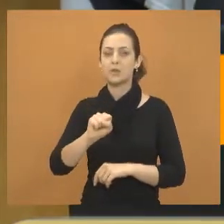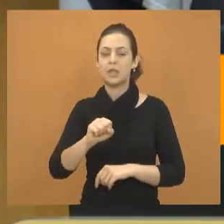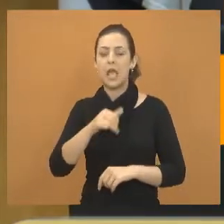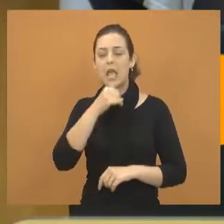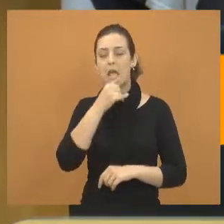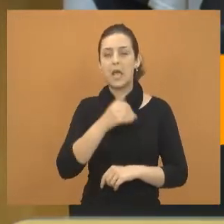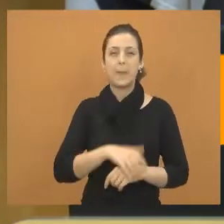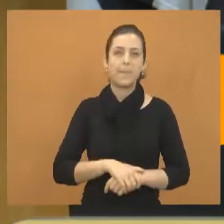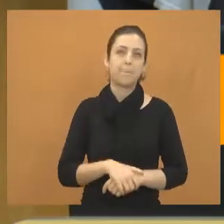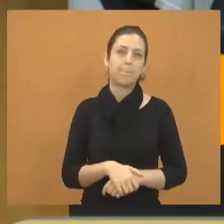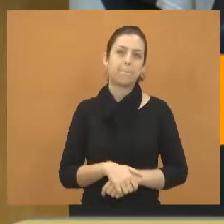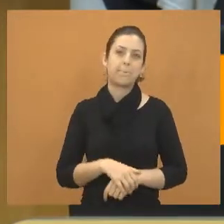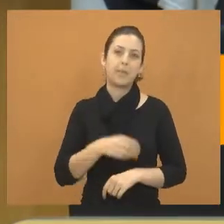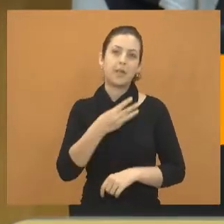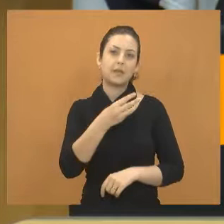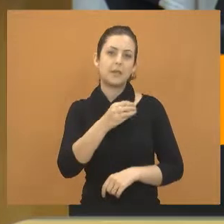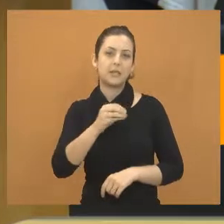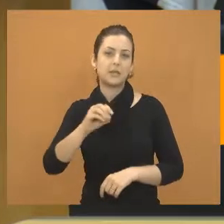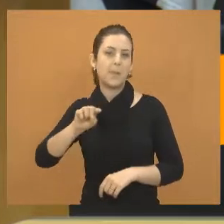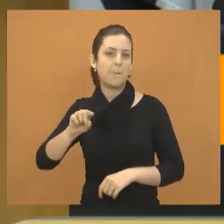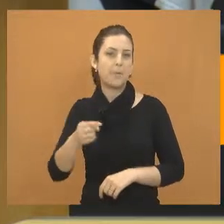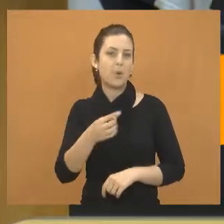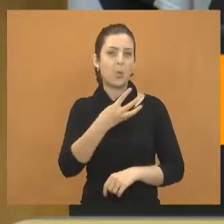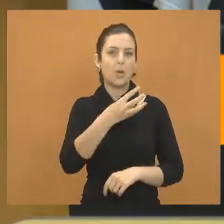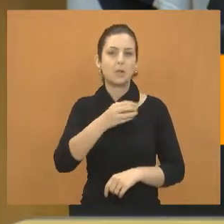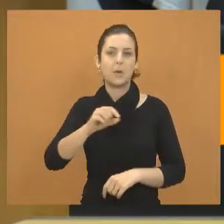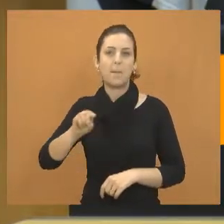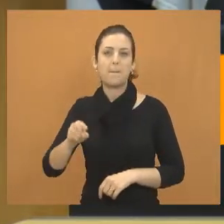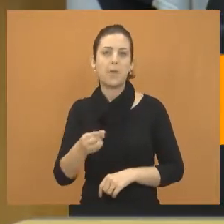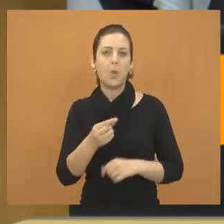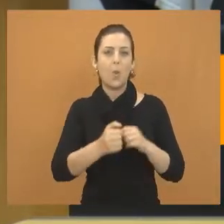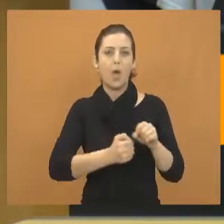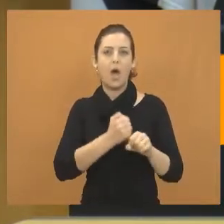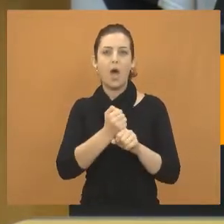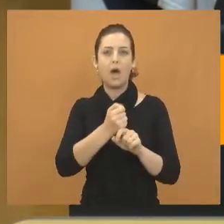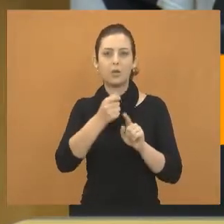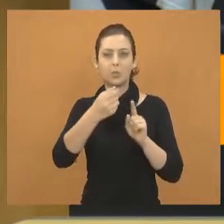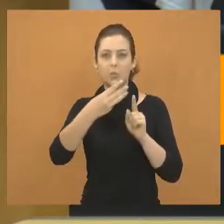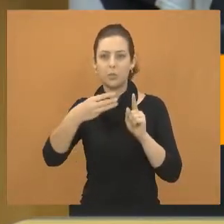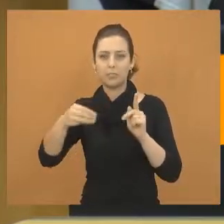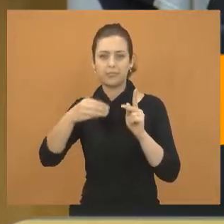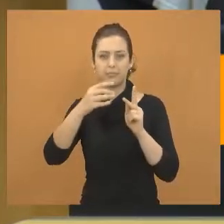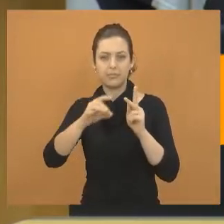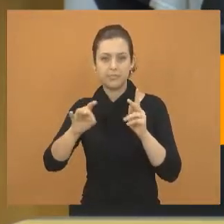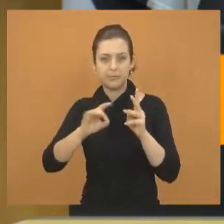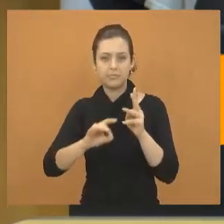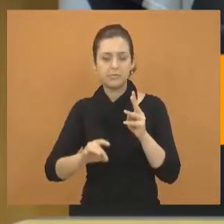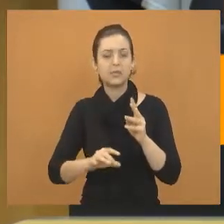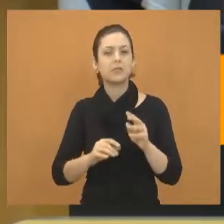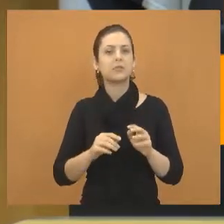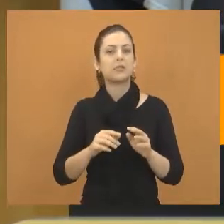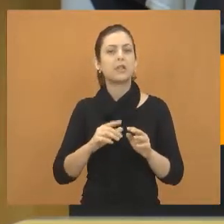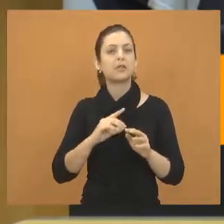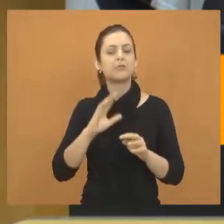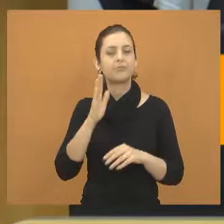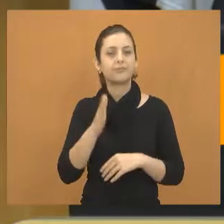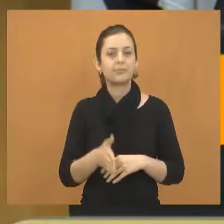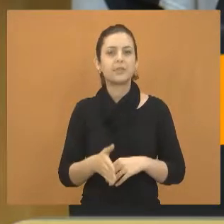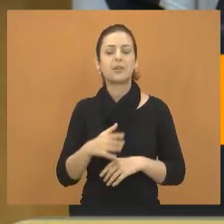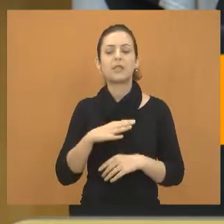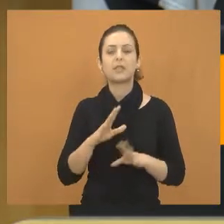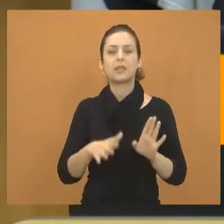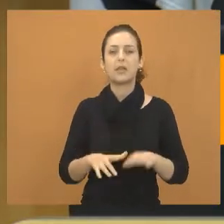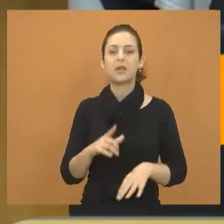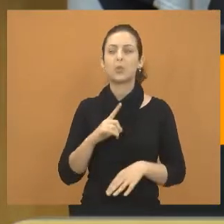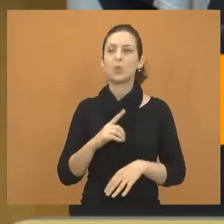pudesse ter aí, vamos supor, 300 mil, 400 mil por ano, para poder o quê? Para, de repente, poder